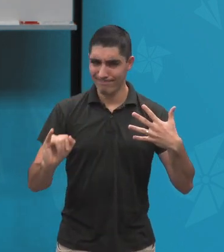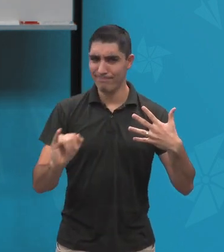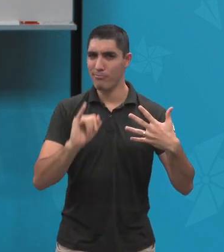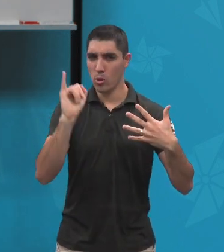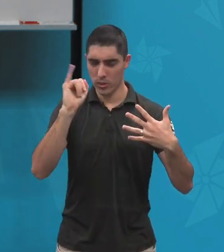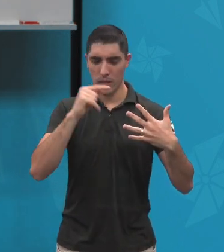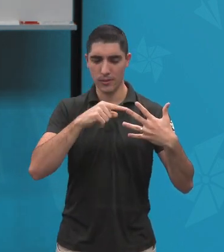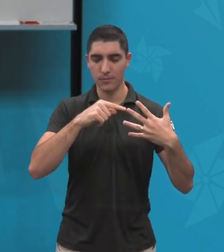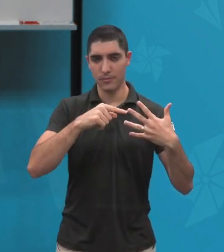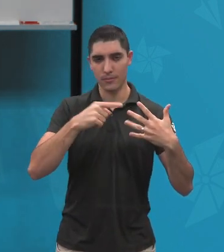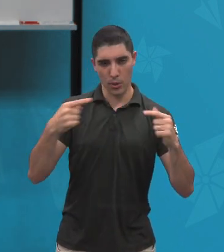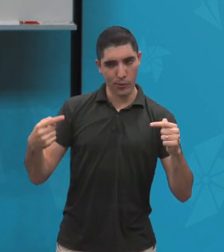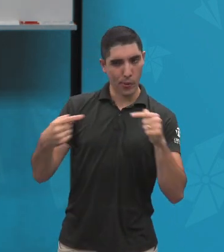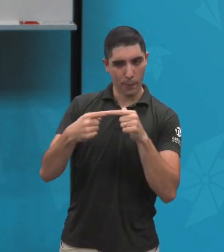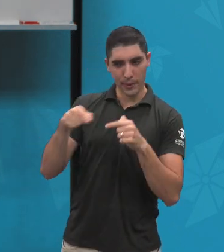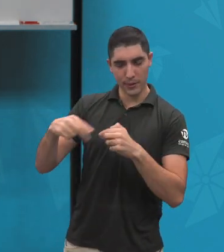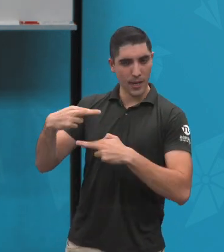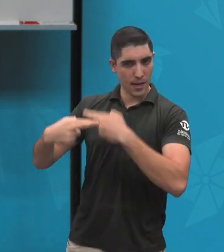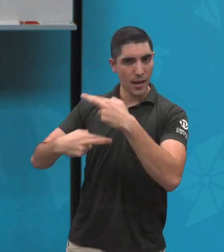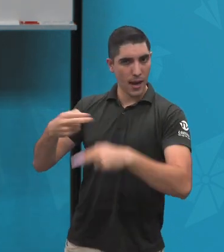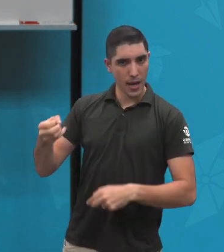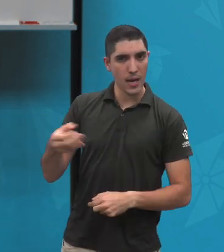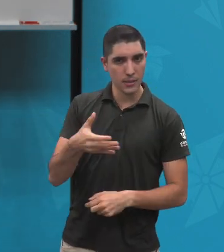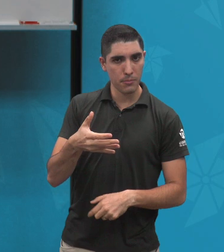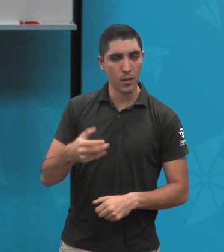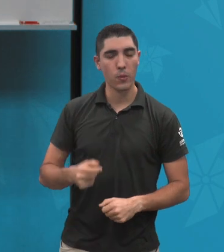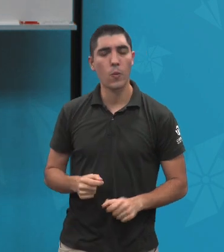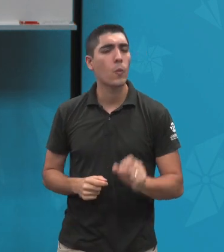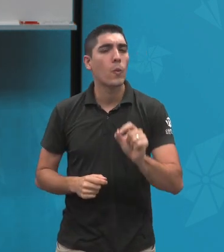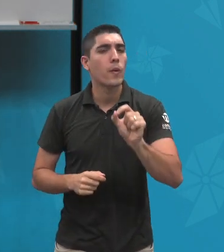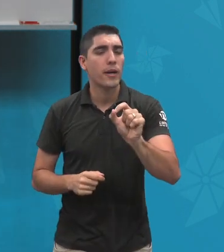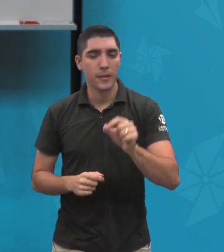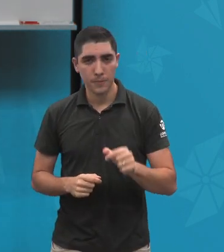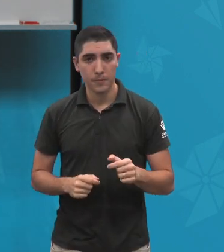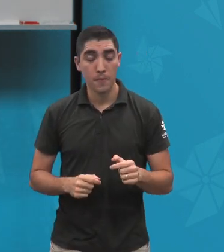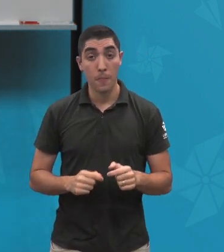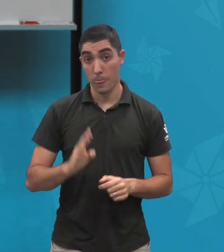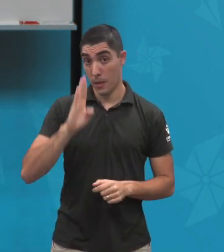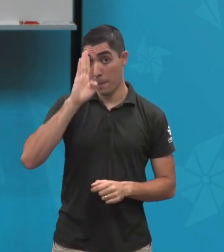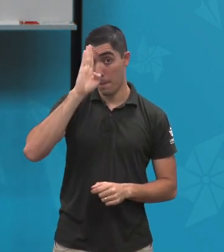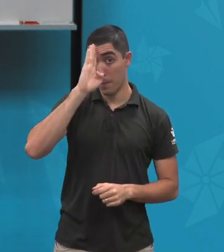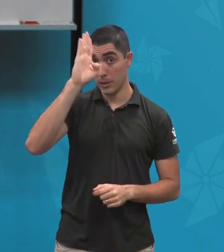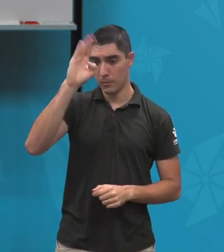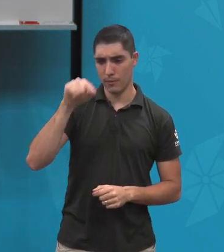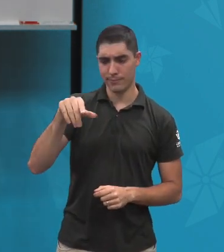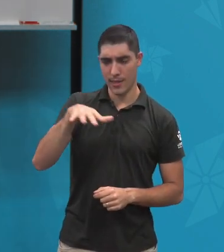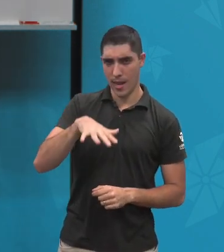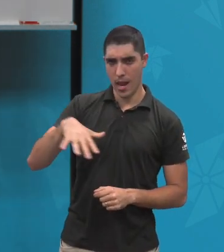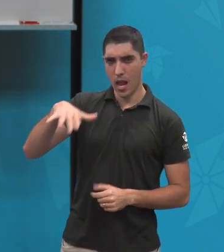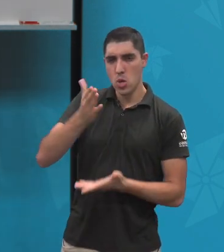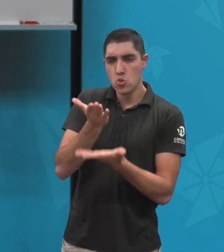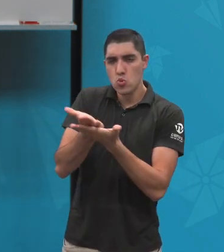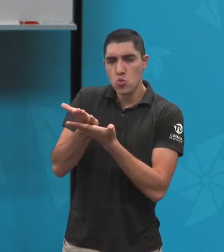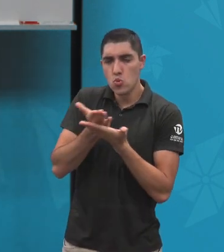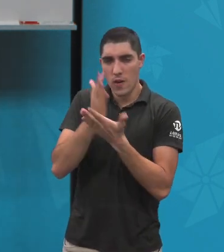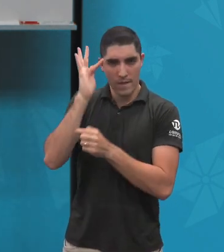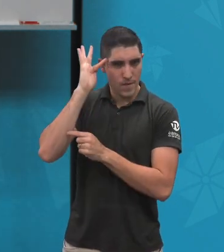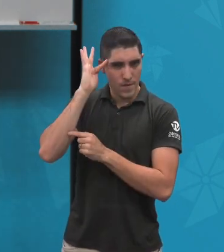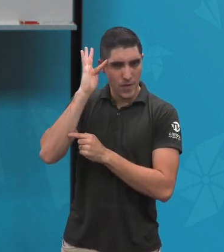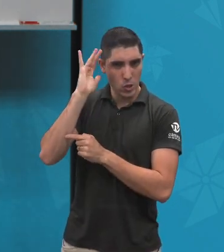muito importante para a gente entender o Renascimento é que, principalmente no campo da